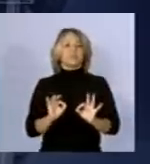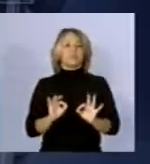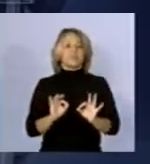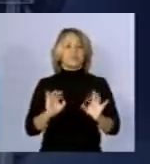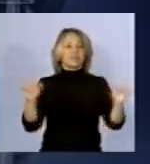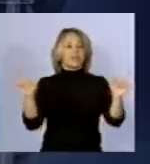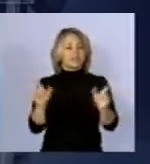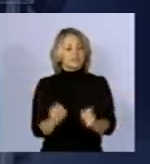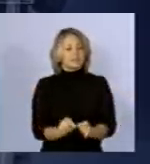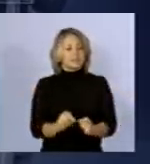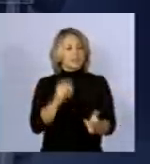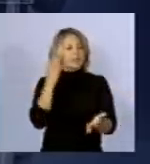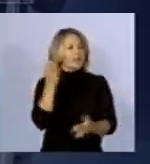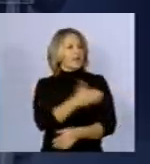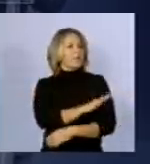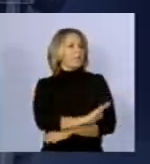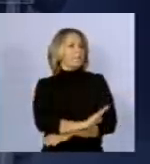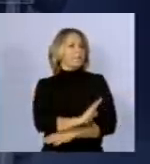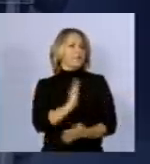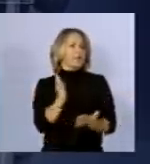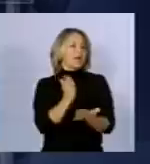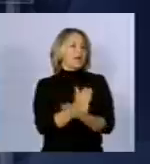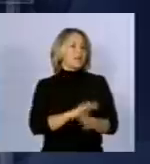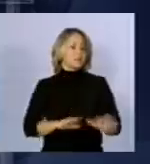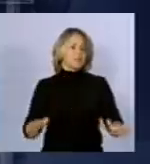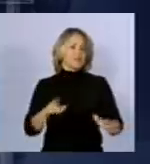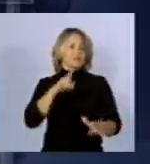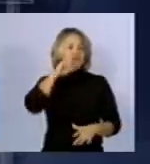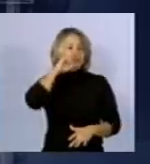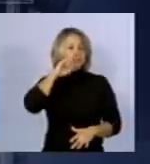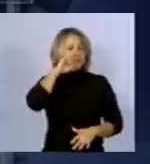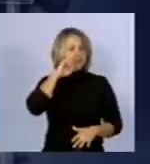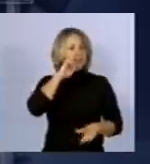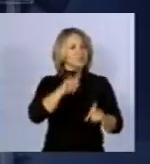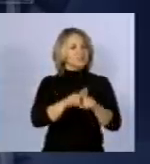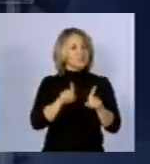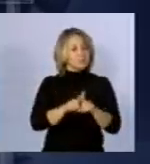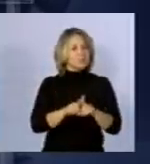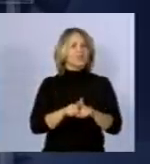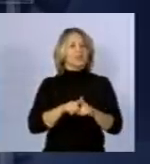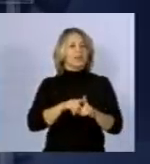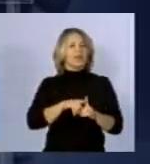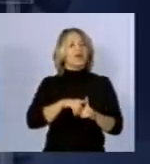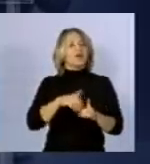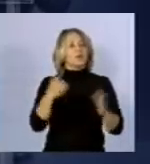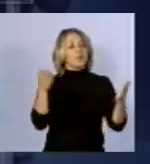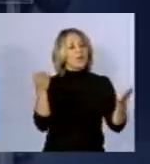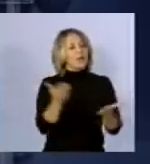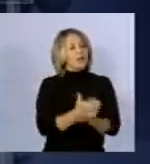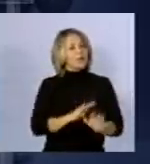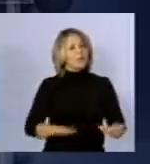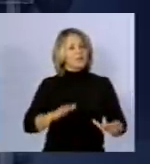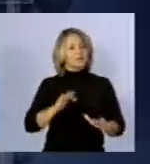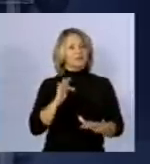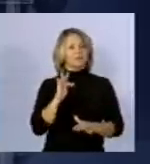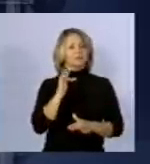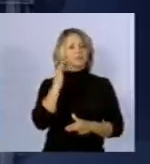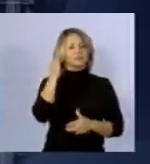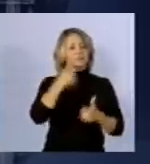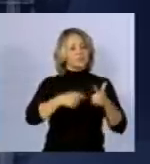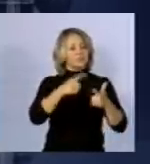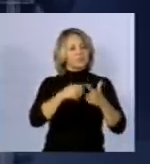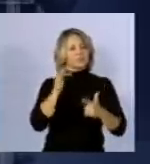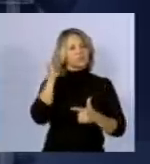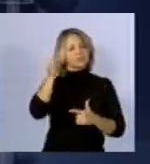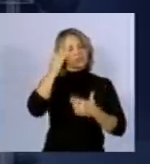redução e eliminação de riscos imediatos com a redução desses riscos pro futuro eu agradeço a atenção